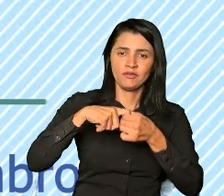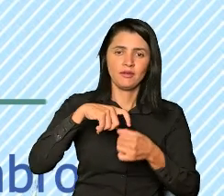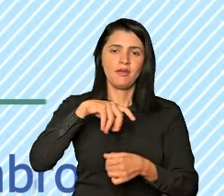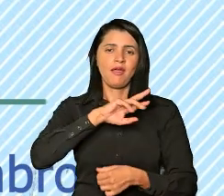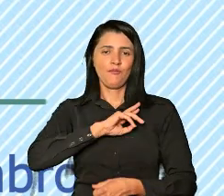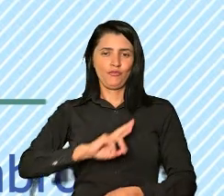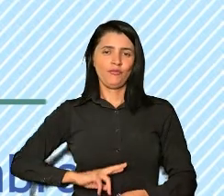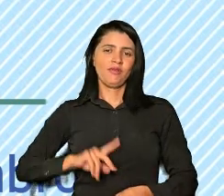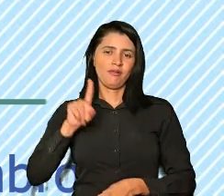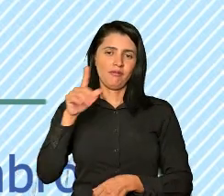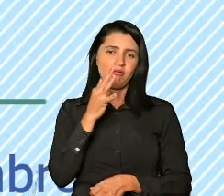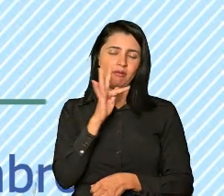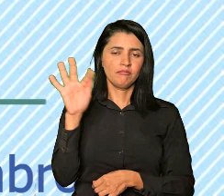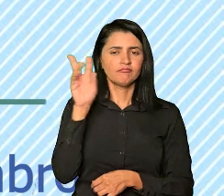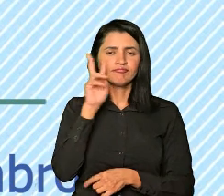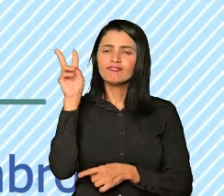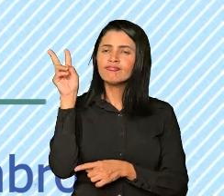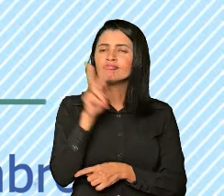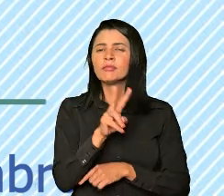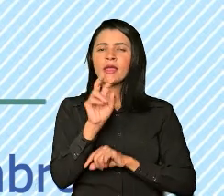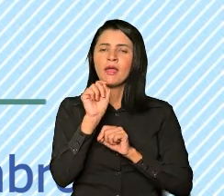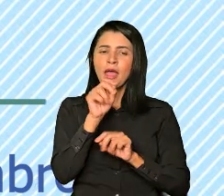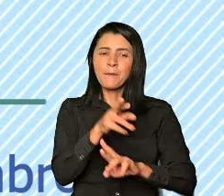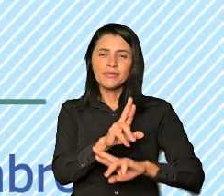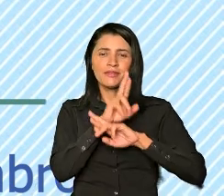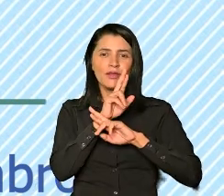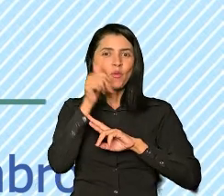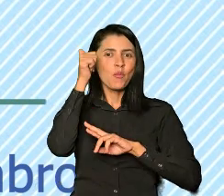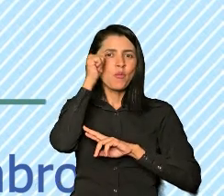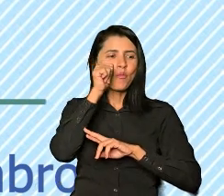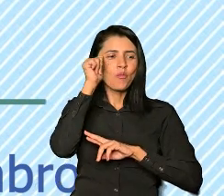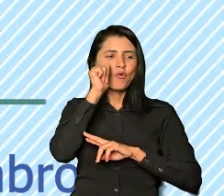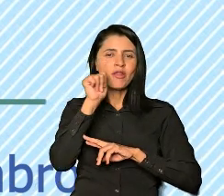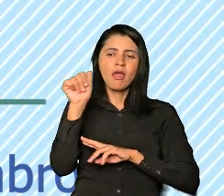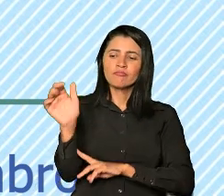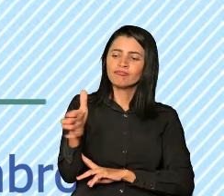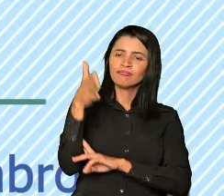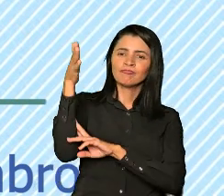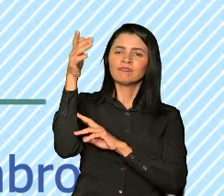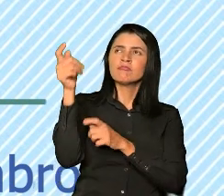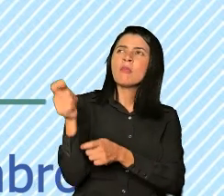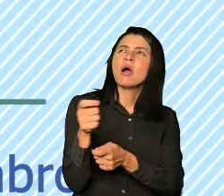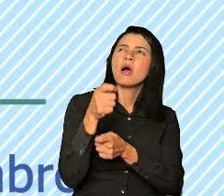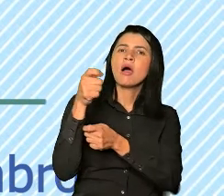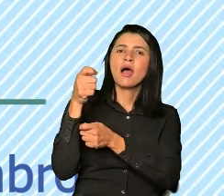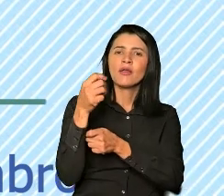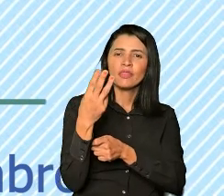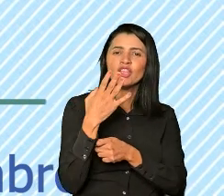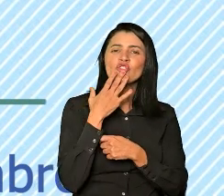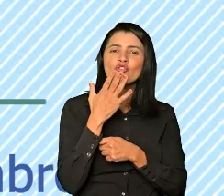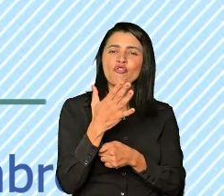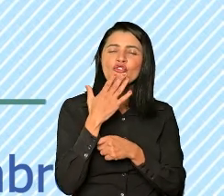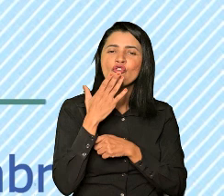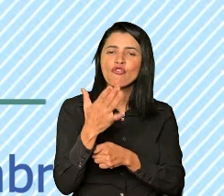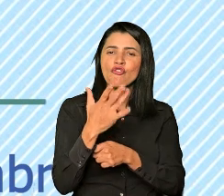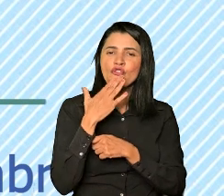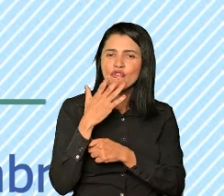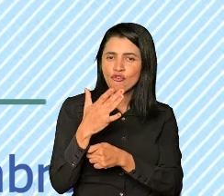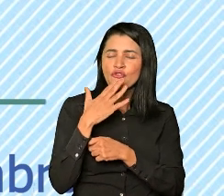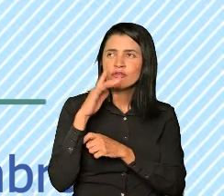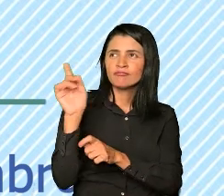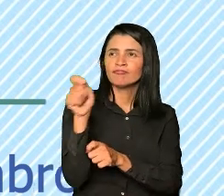veem aí a representação de uma mulher, né, segurando a bandeira tricolor da